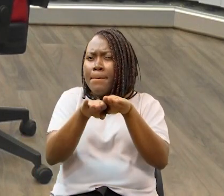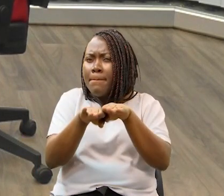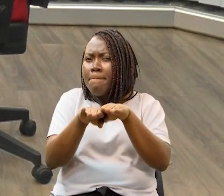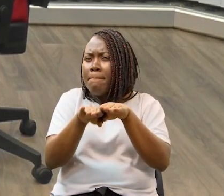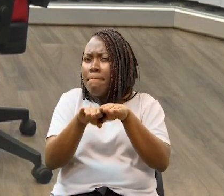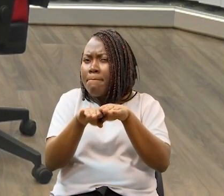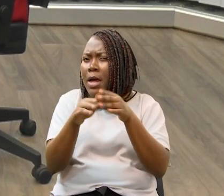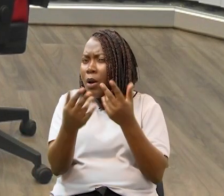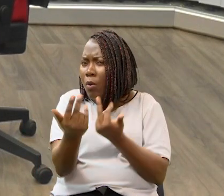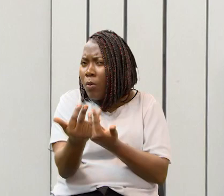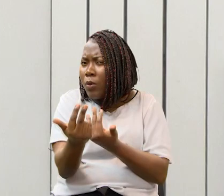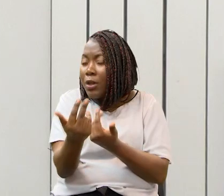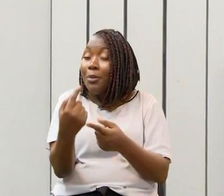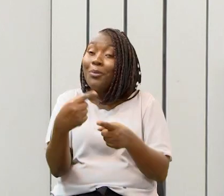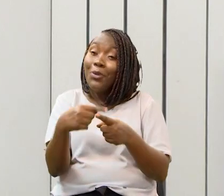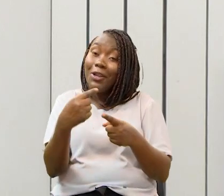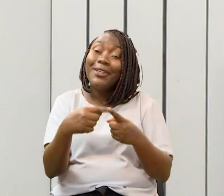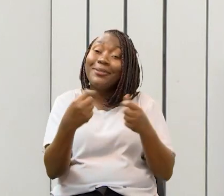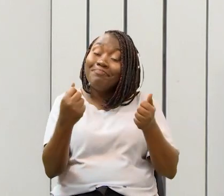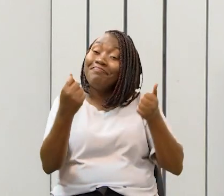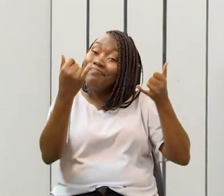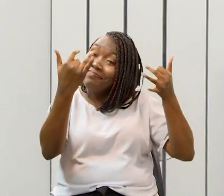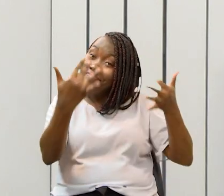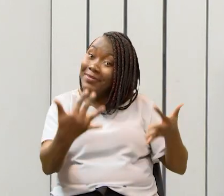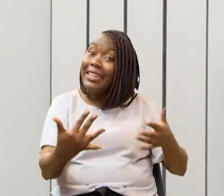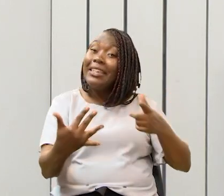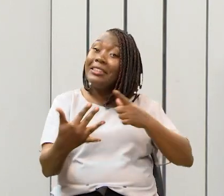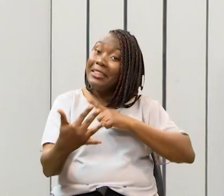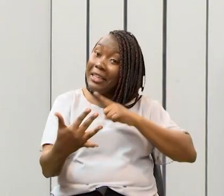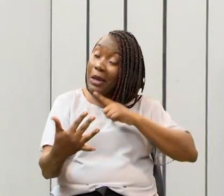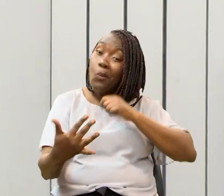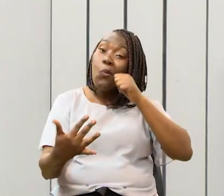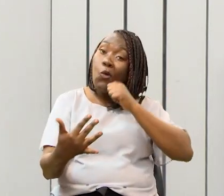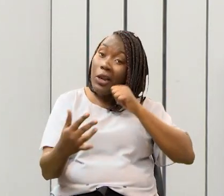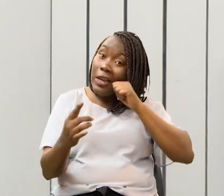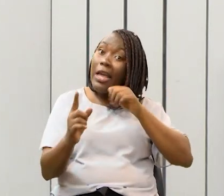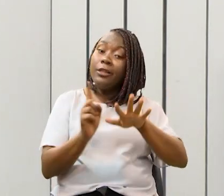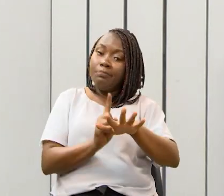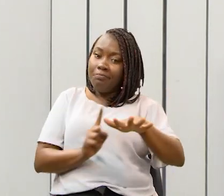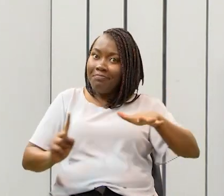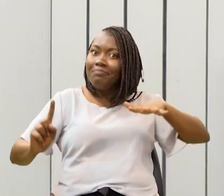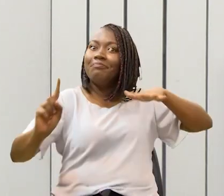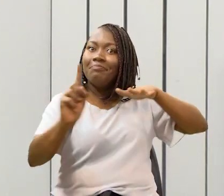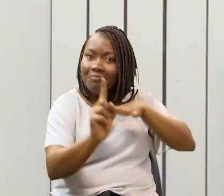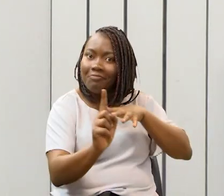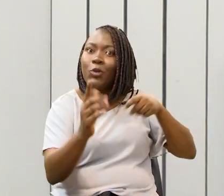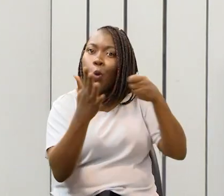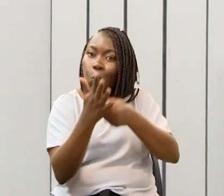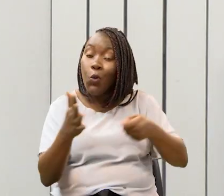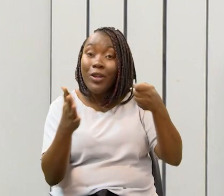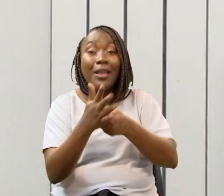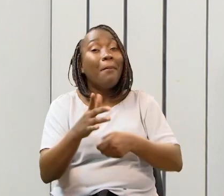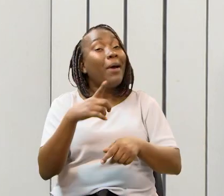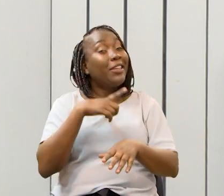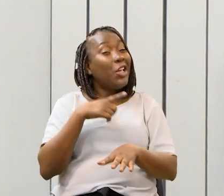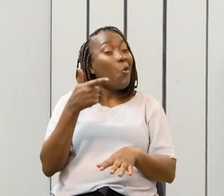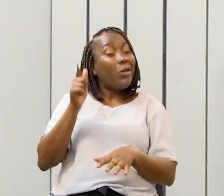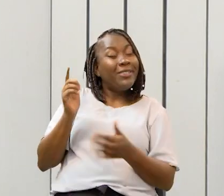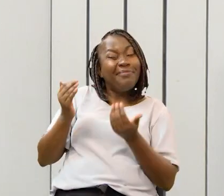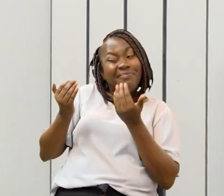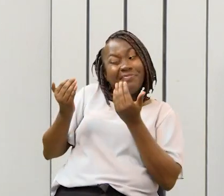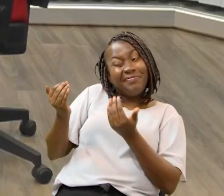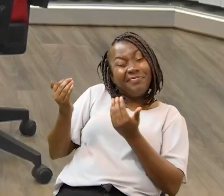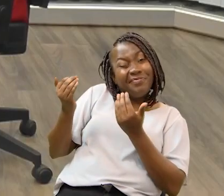igualdade? Porque a gente pode salientar aqui que tem mulheres que vão para frente, que vão para a luta, mas tem outras que ficam ainda com o